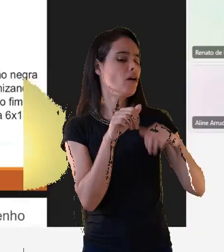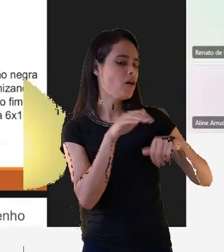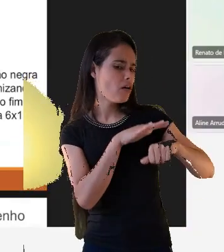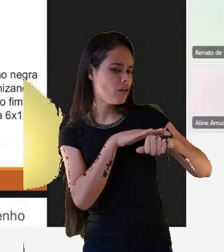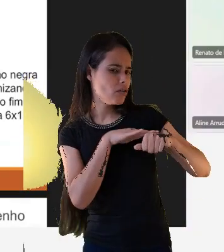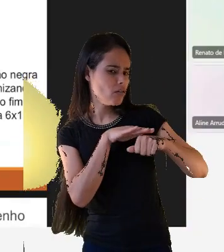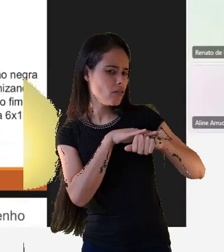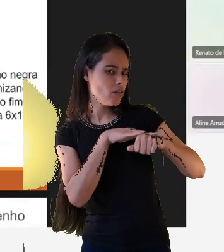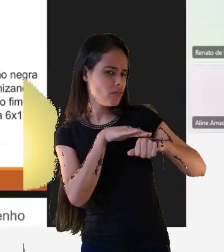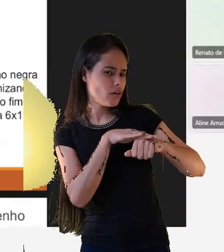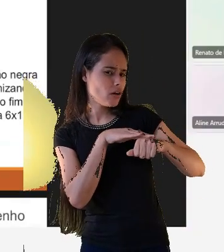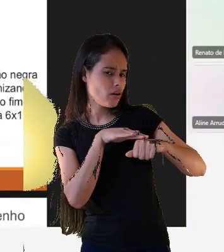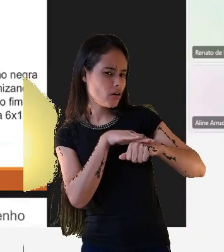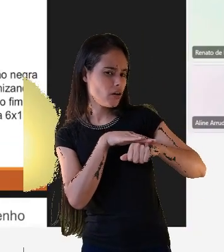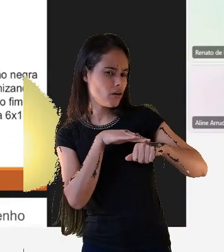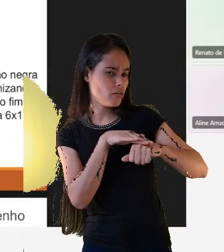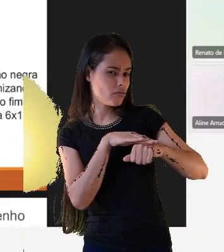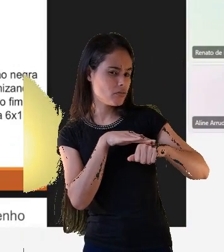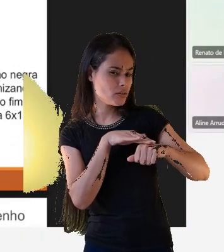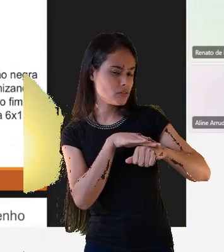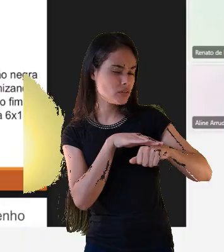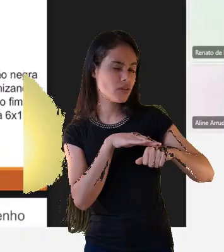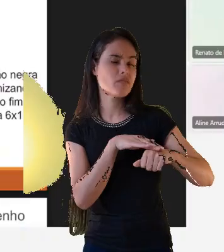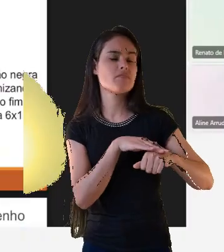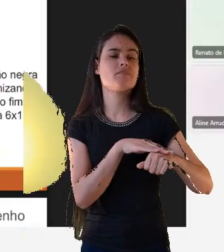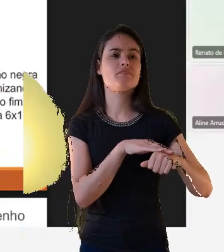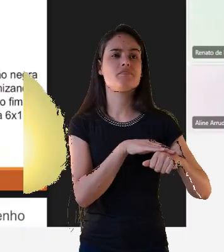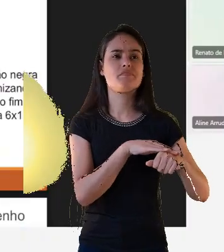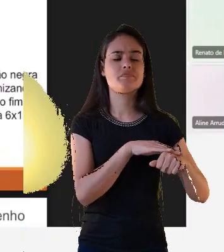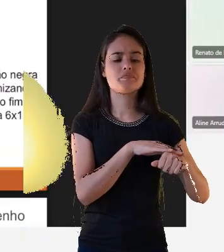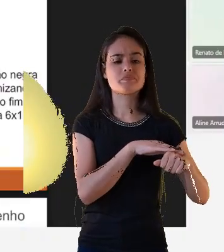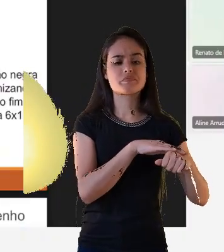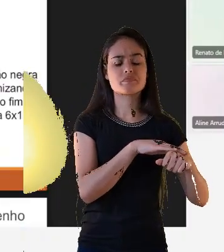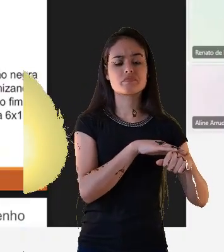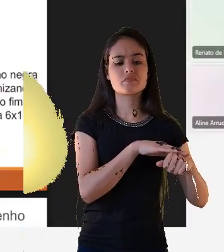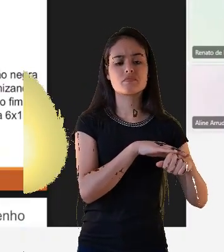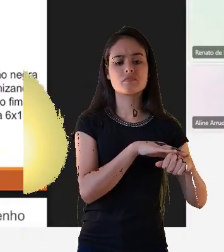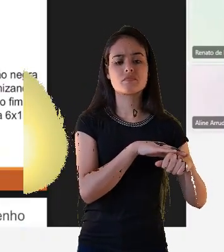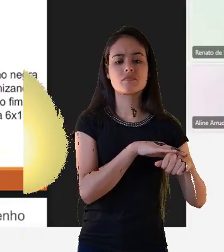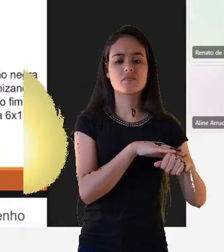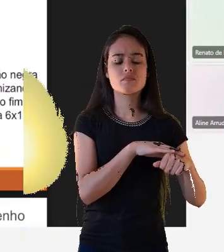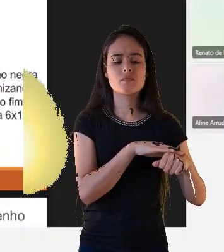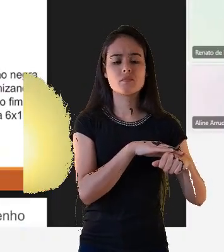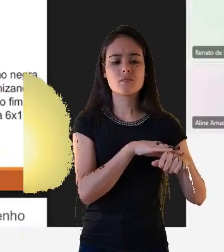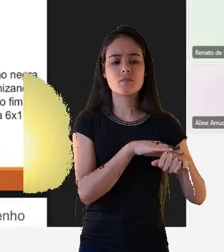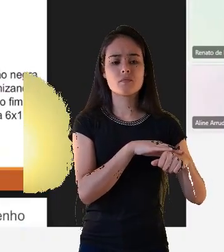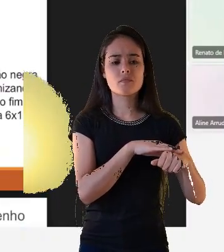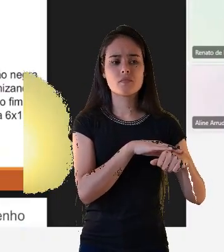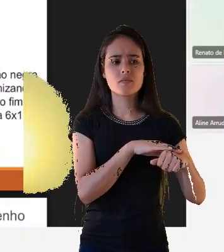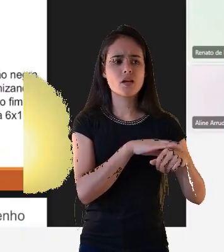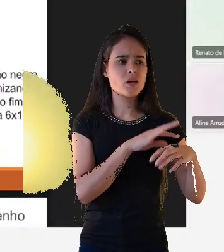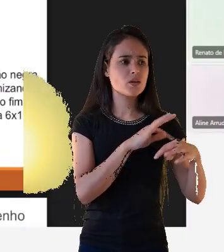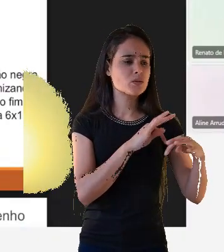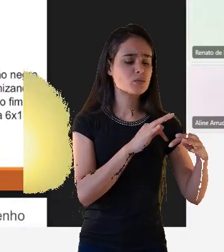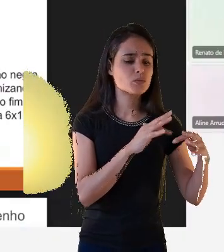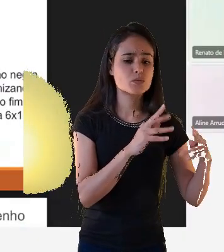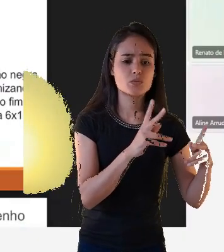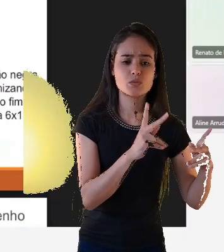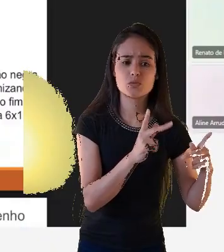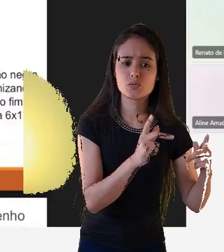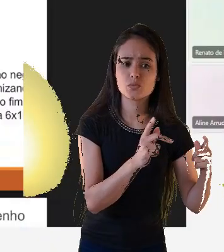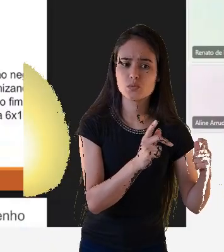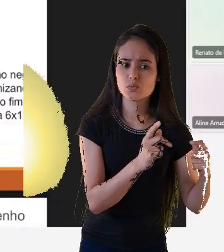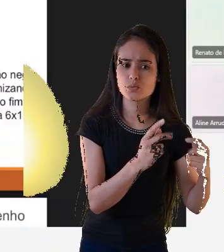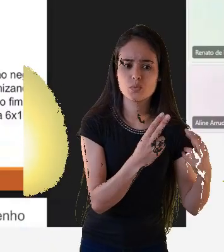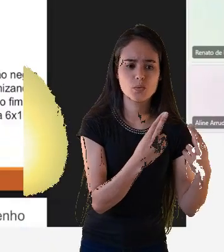reúne para falar sobre situação de racismo, né, mas quando a gente se reúne para conversar, enfim, que surgem desabafos sobre situação de racismo,